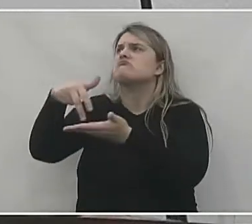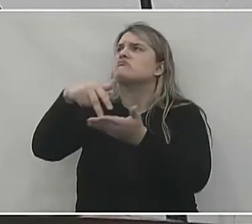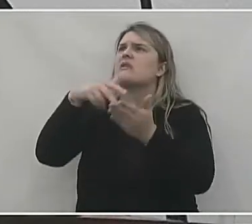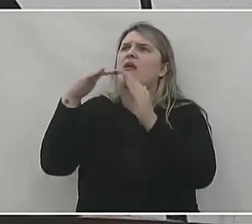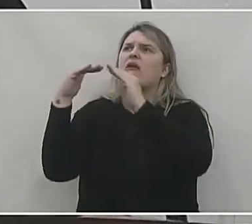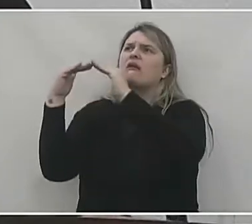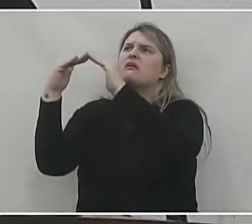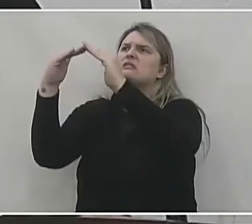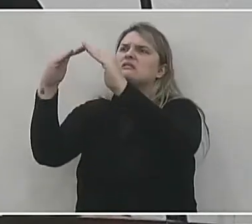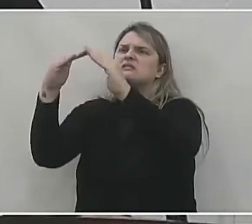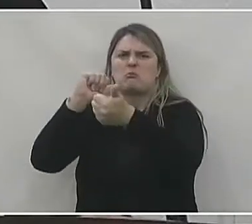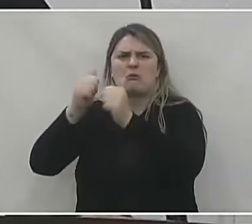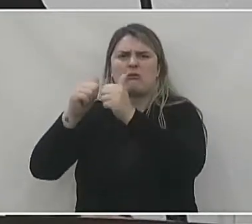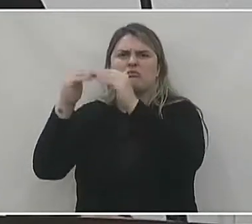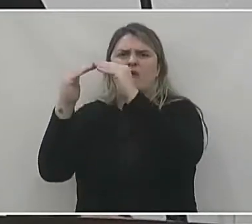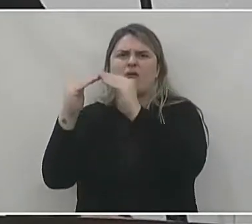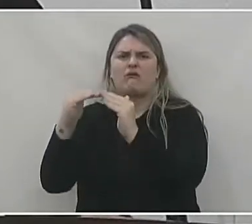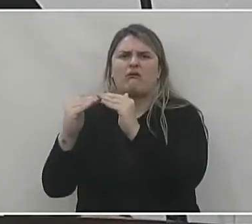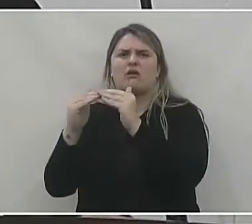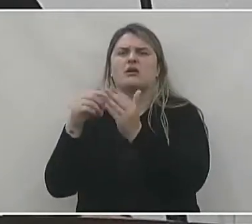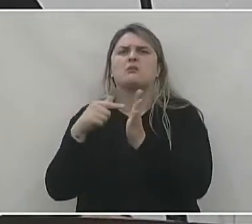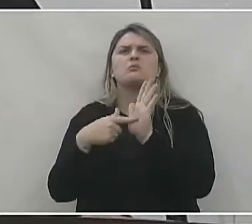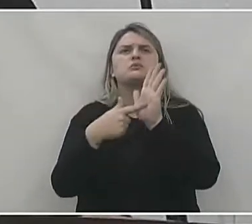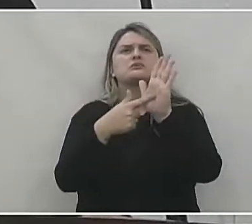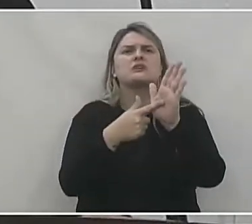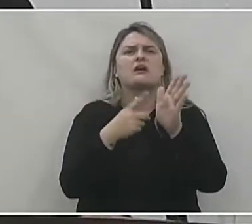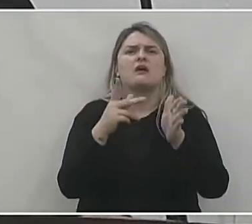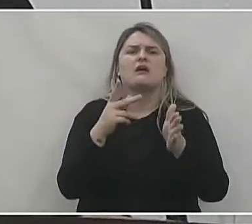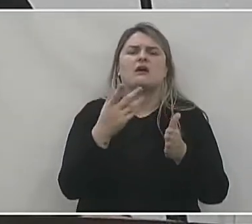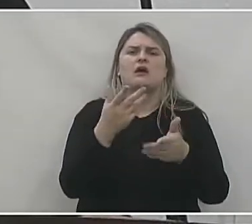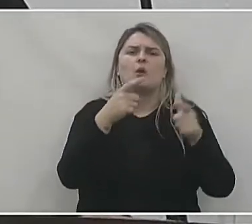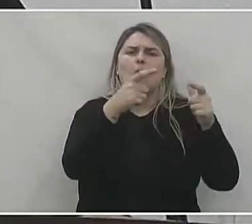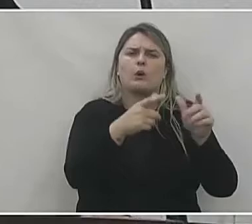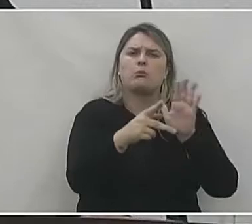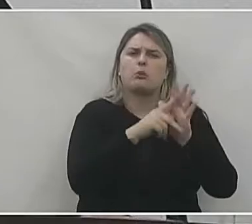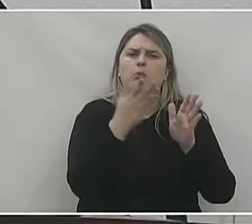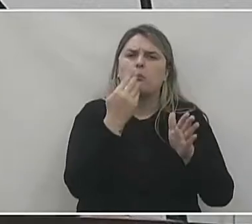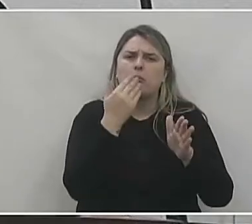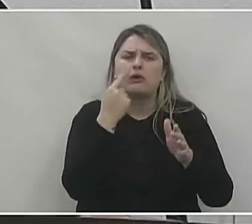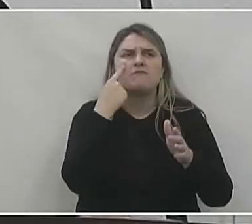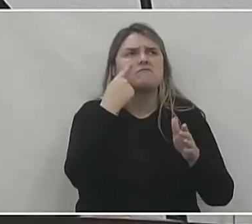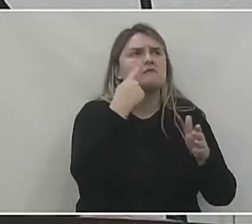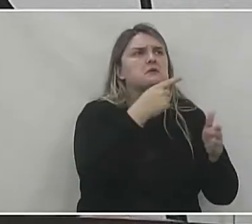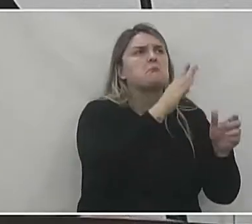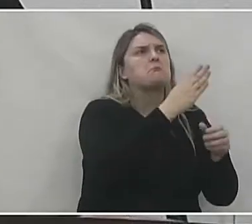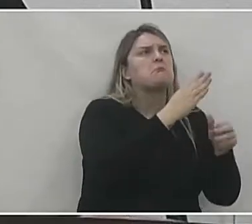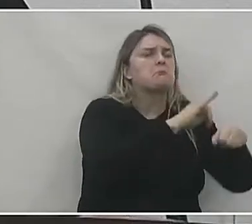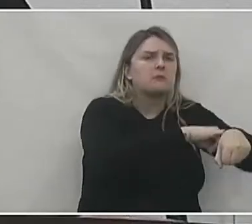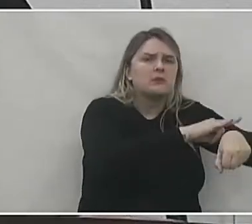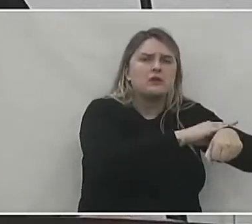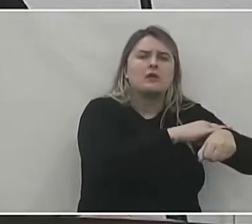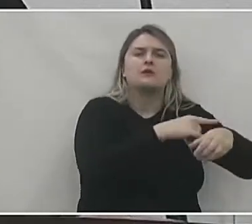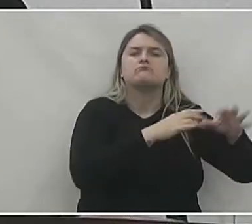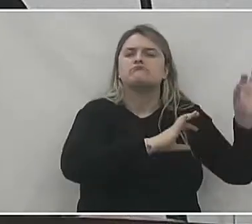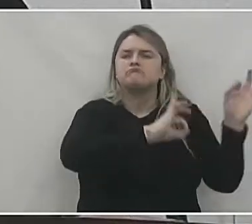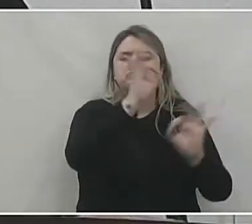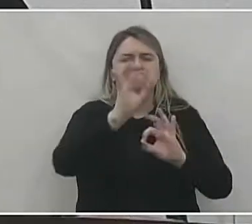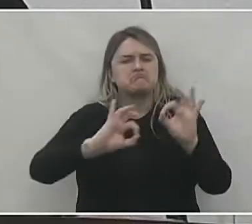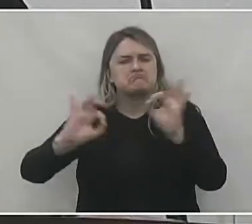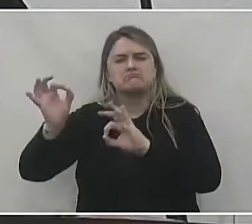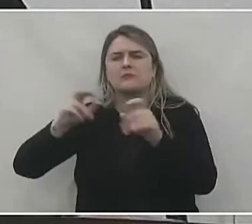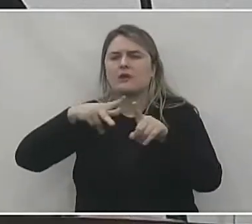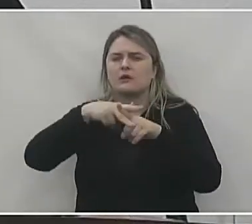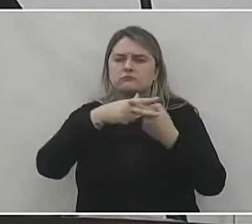estava caindo, me levou refeitórios, banheiros, enfim, fizemos uma ampla reforma